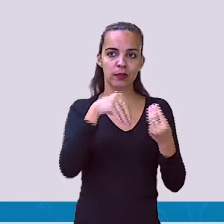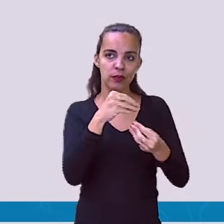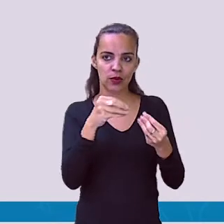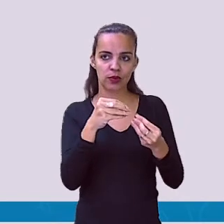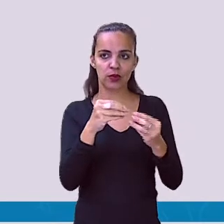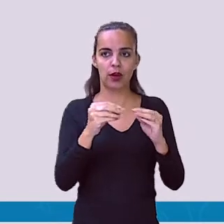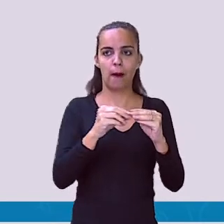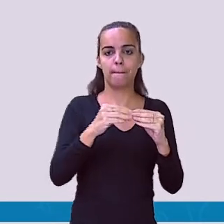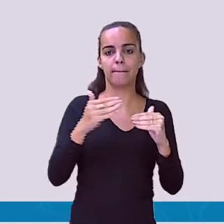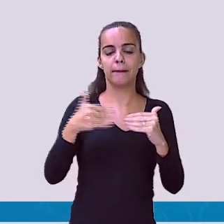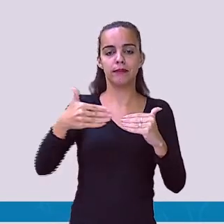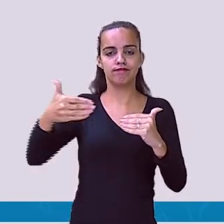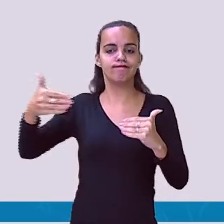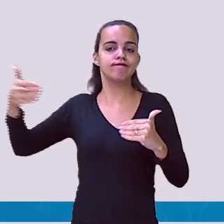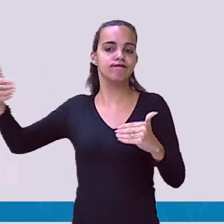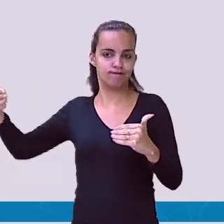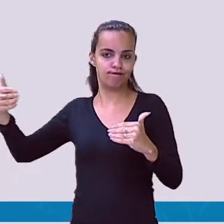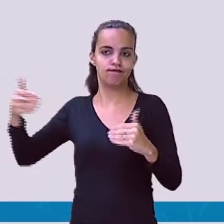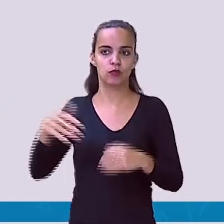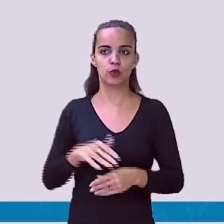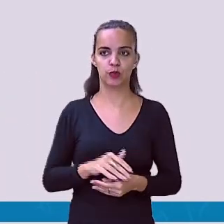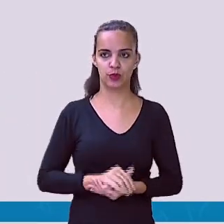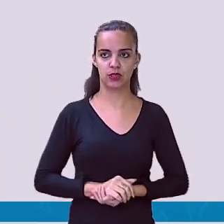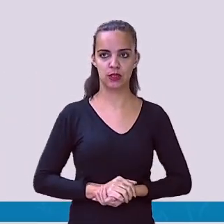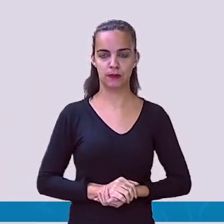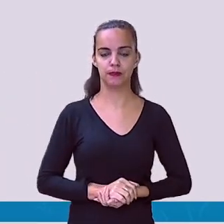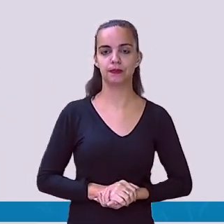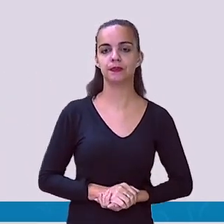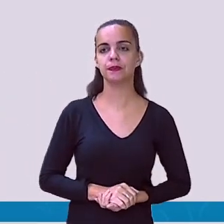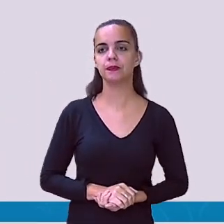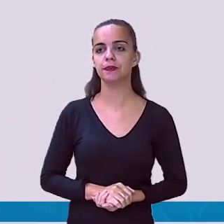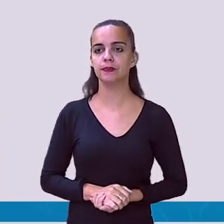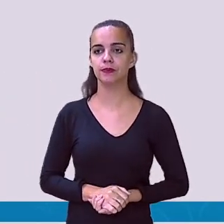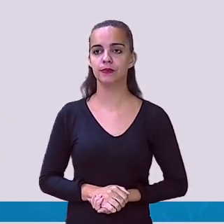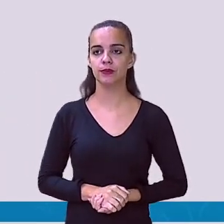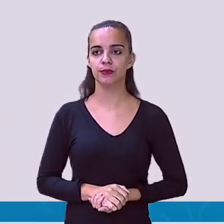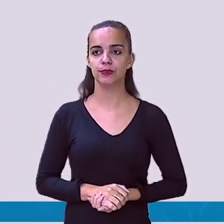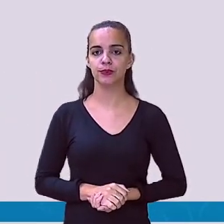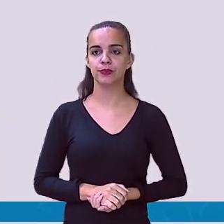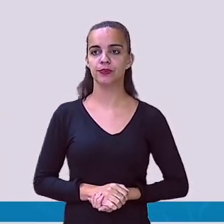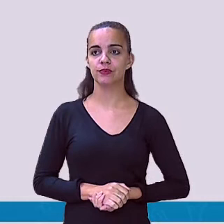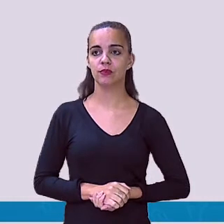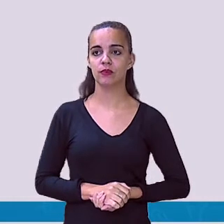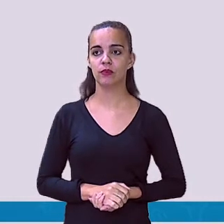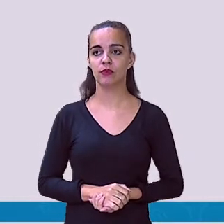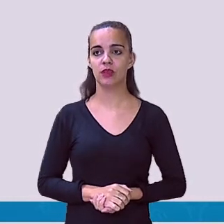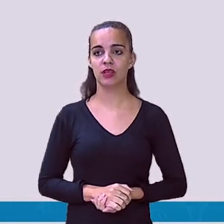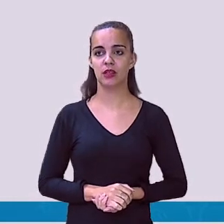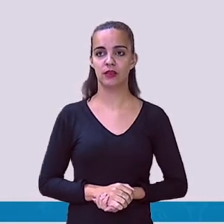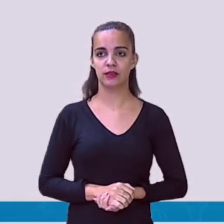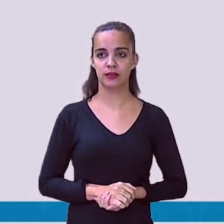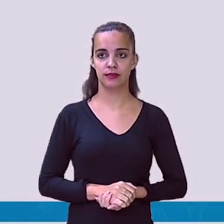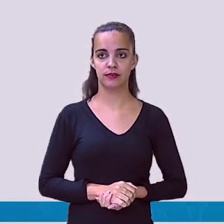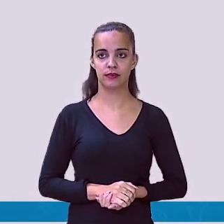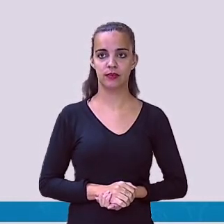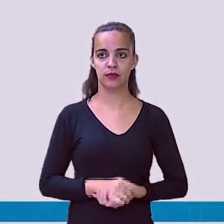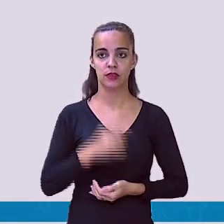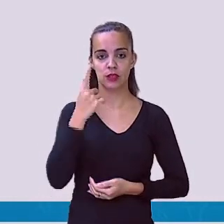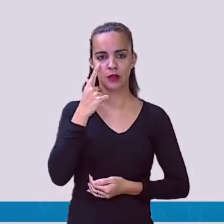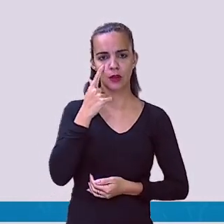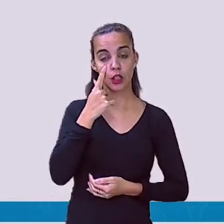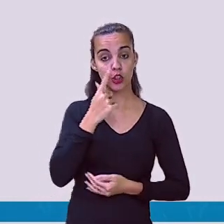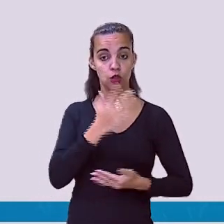mais longo para acontecer. Bom, balão com